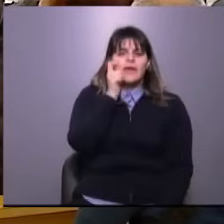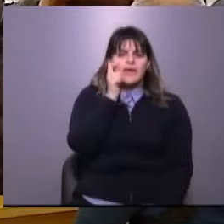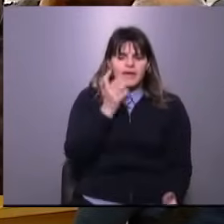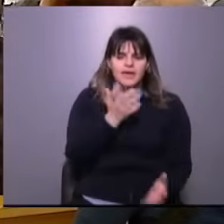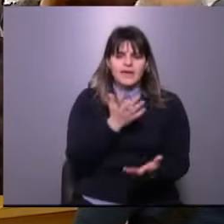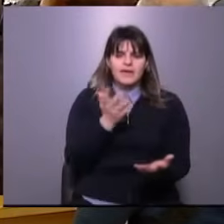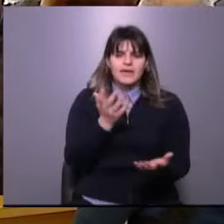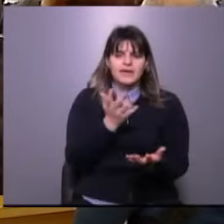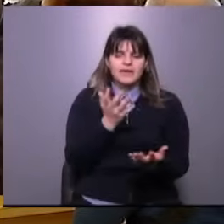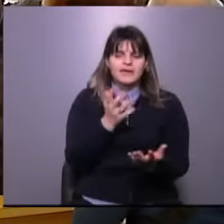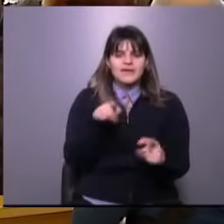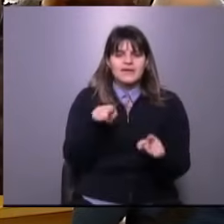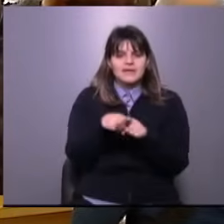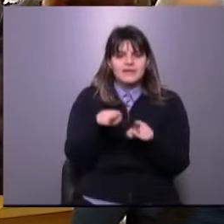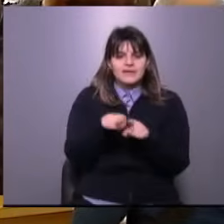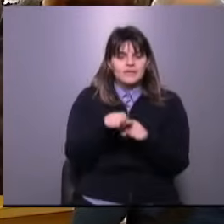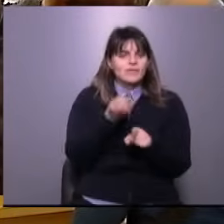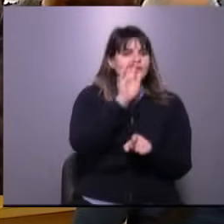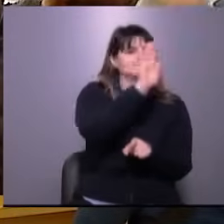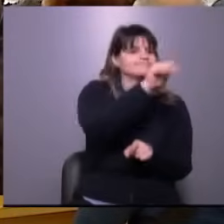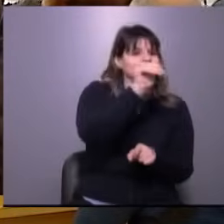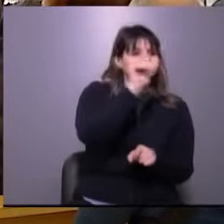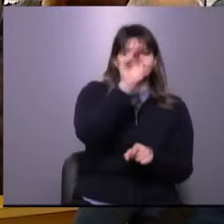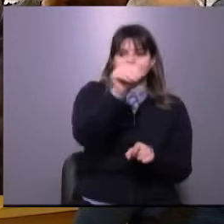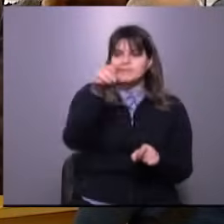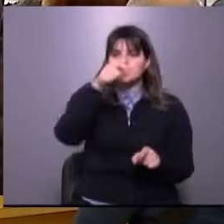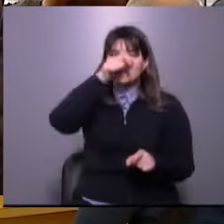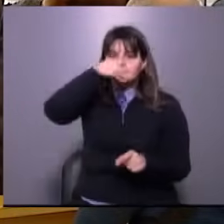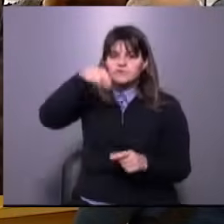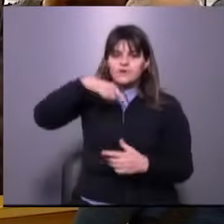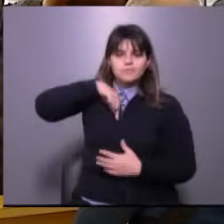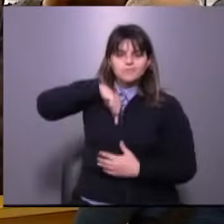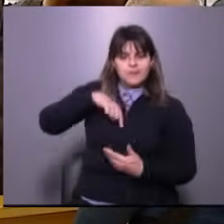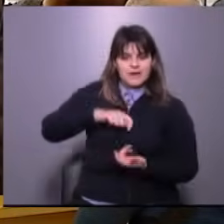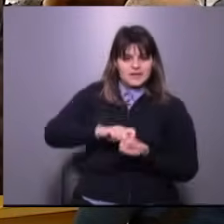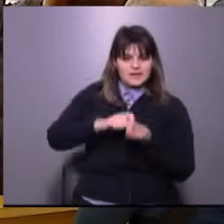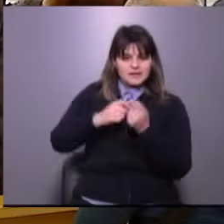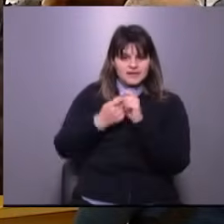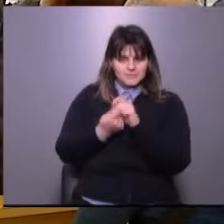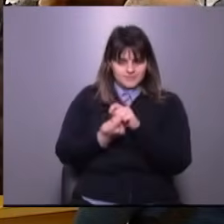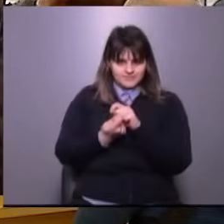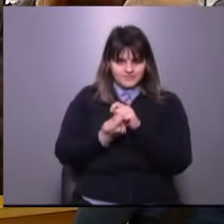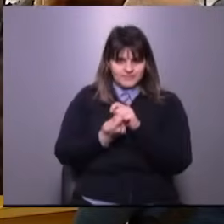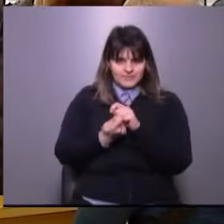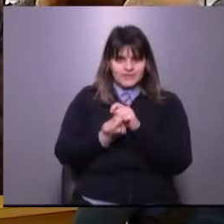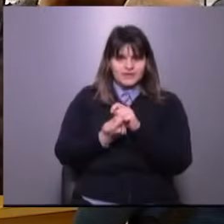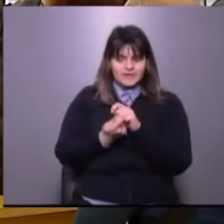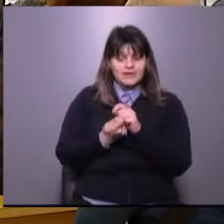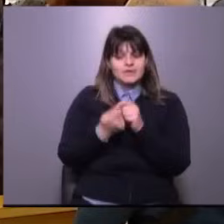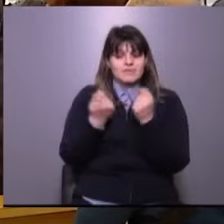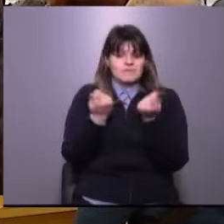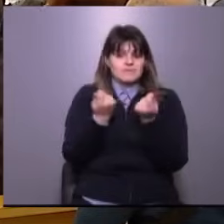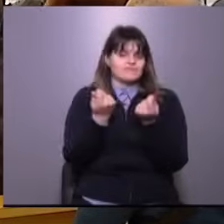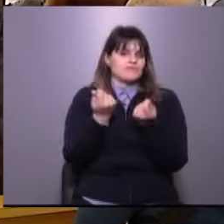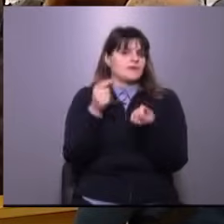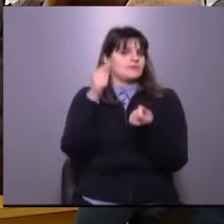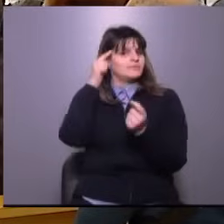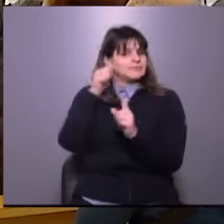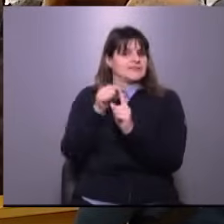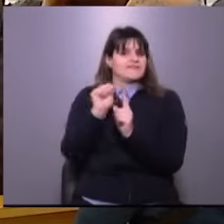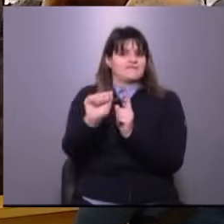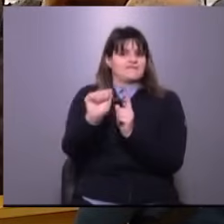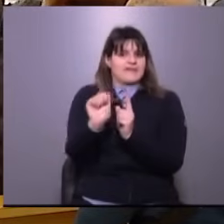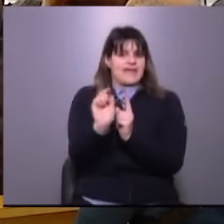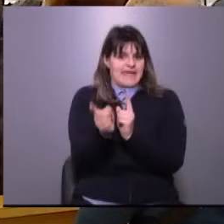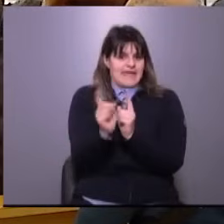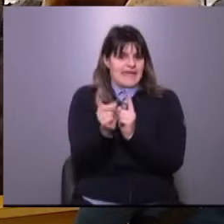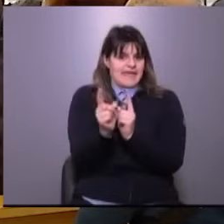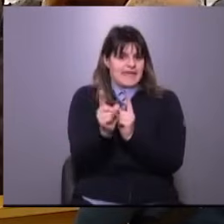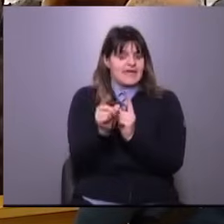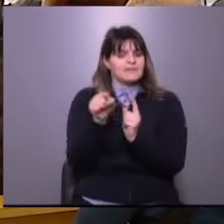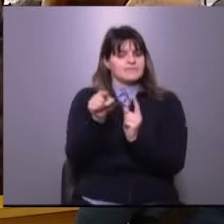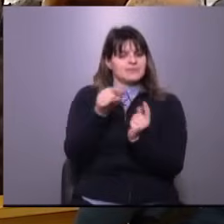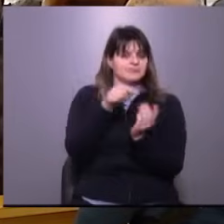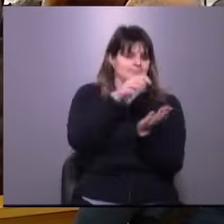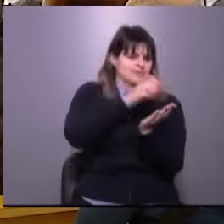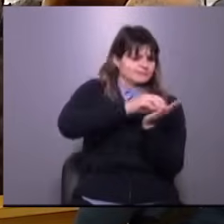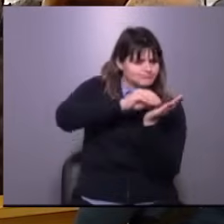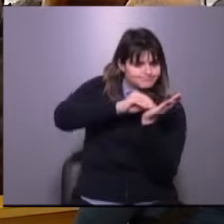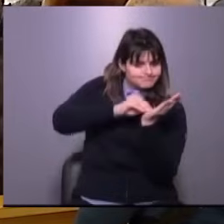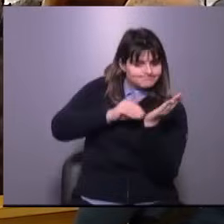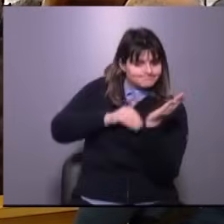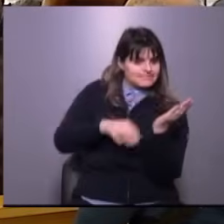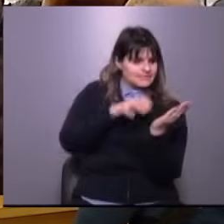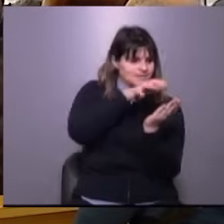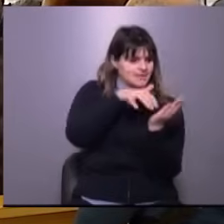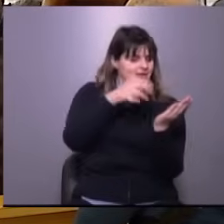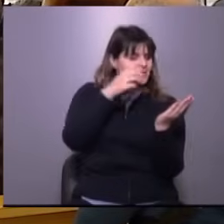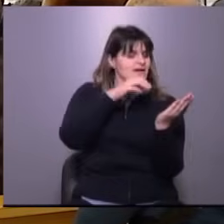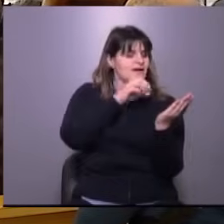como a figura do apelo à conversão. A conversão é que está no centro da sua mensagem.